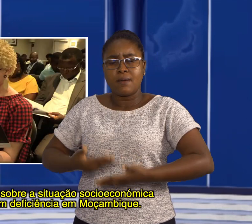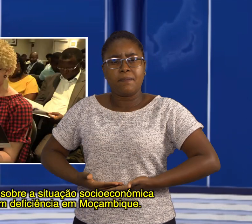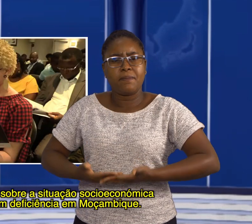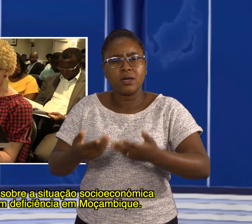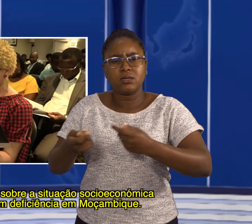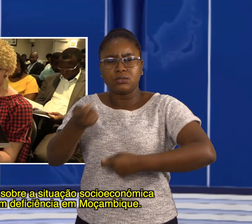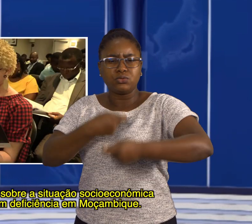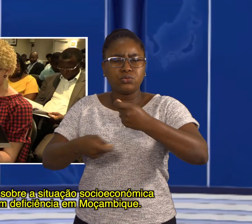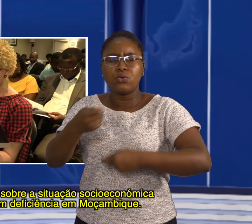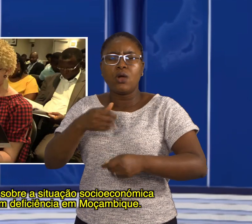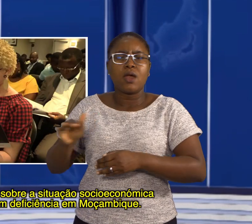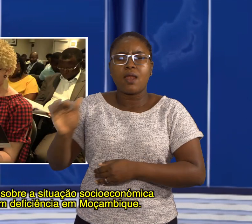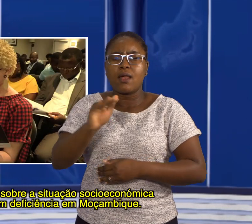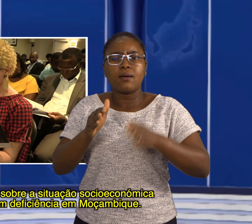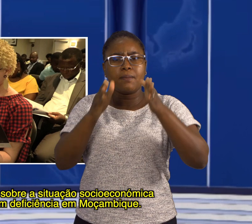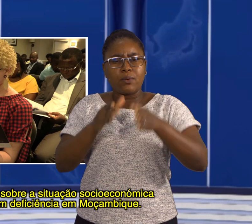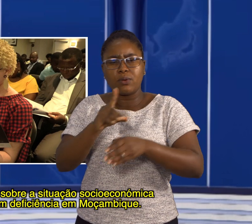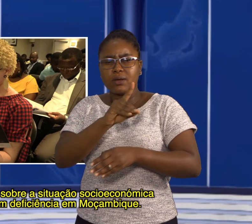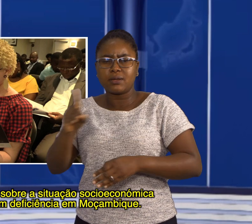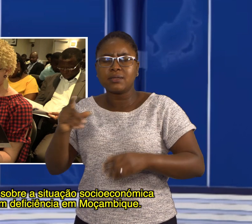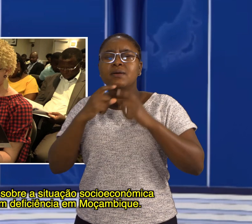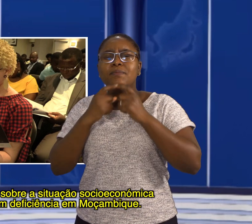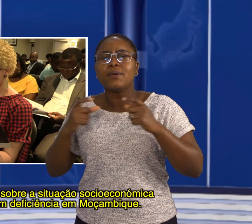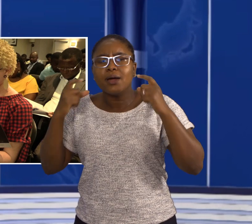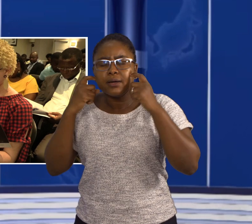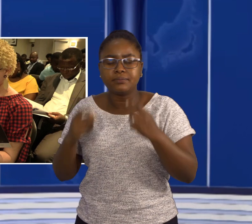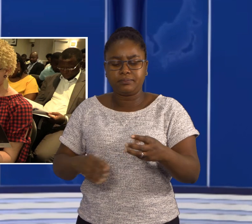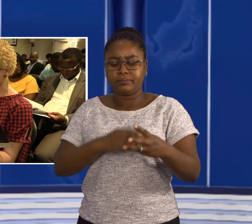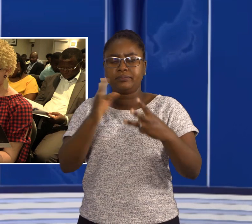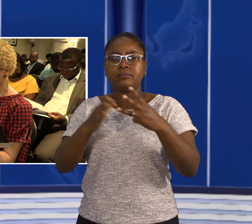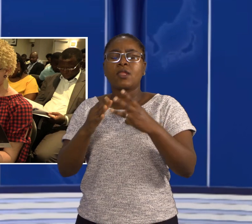estudo sobre a situação económica da pessoa com deficiência em Moçambique.